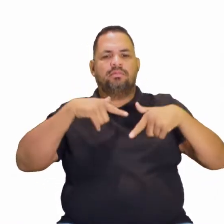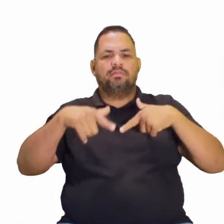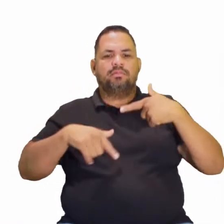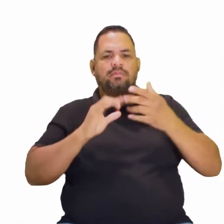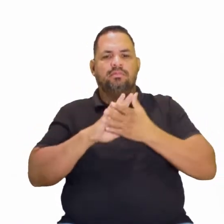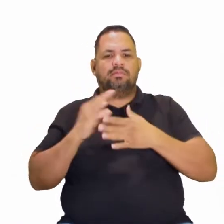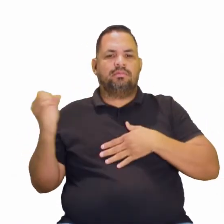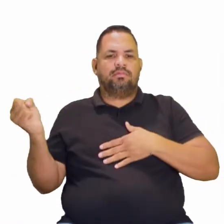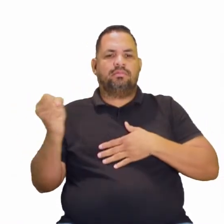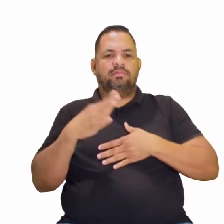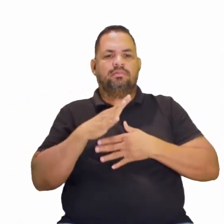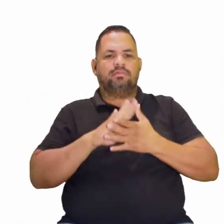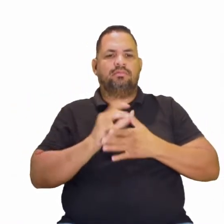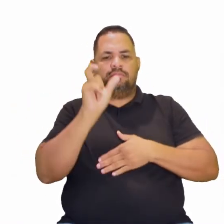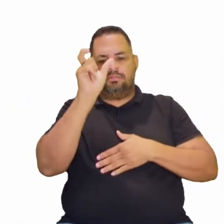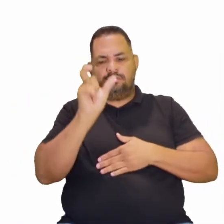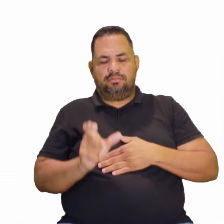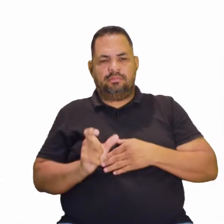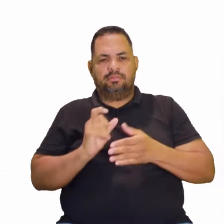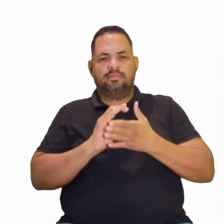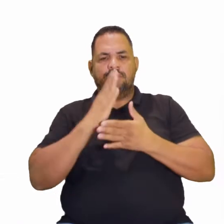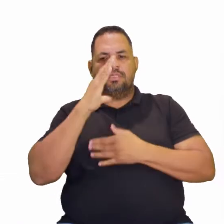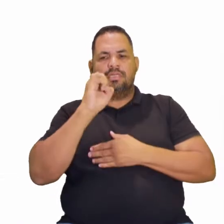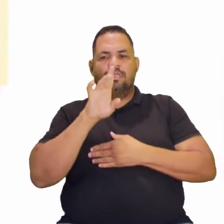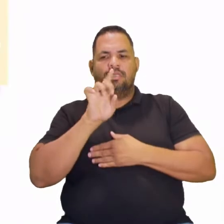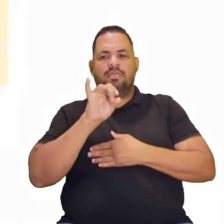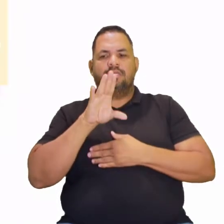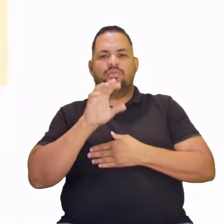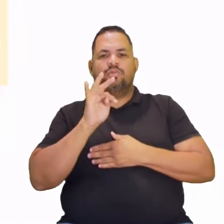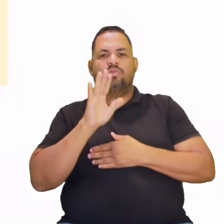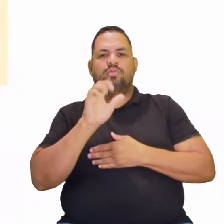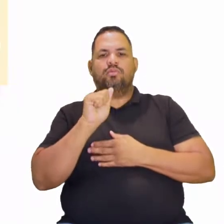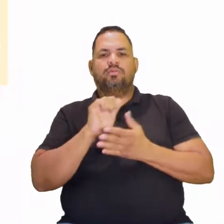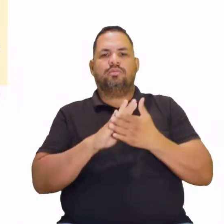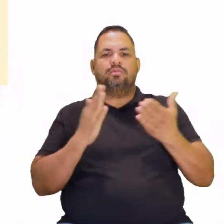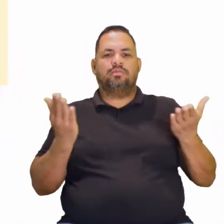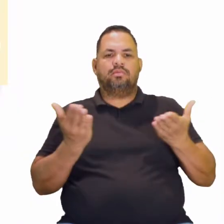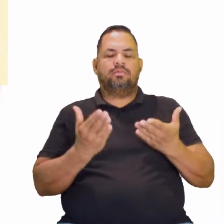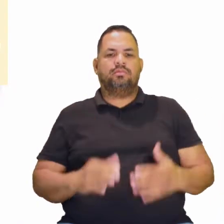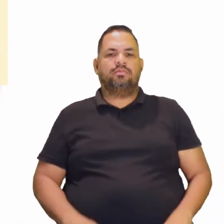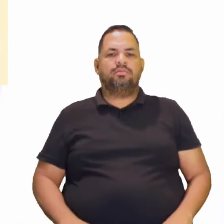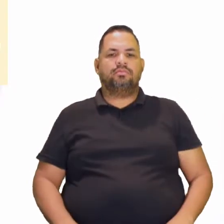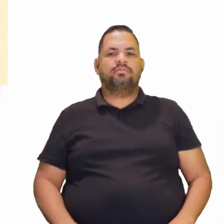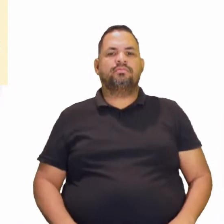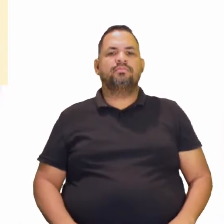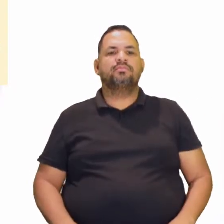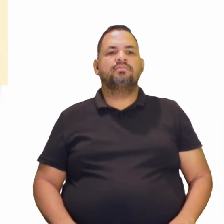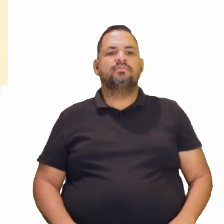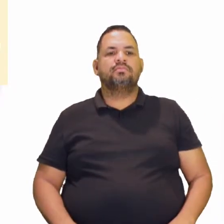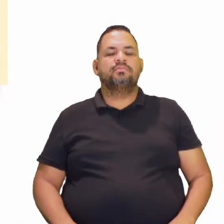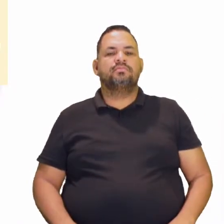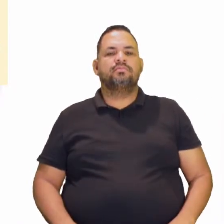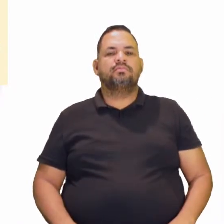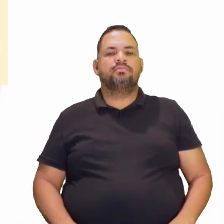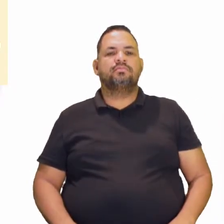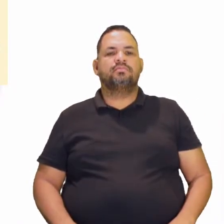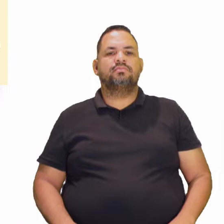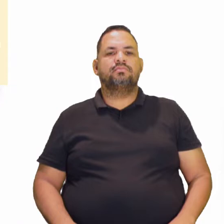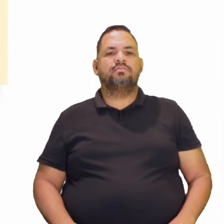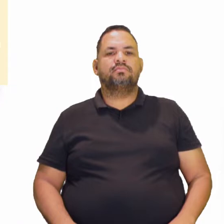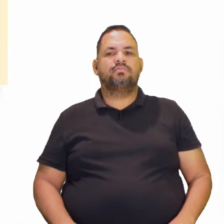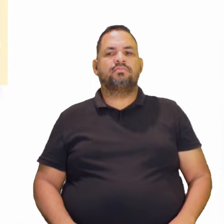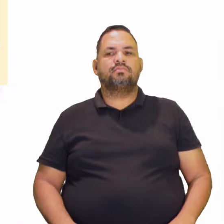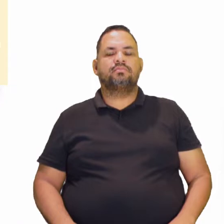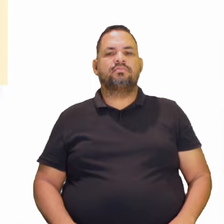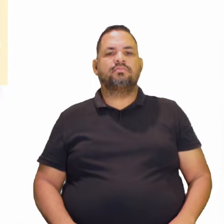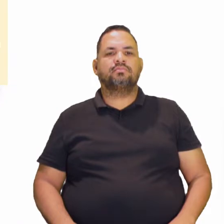uma nova espécie de caricatura. Então, ele falou muitas coisas pesadas. Nós vamos ver mais um pouquinho aí,